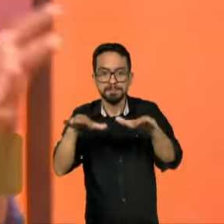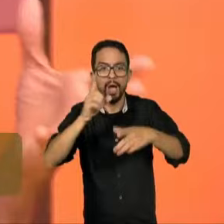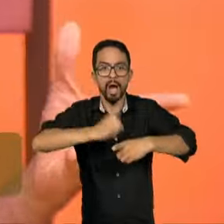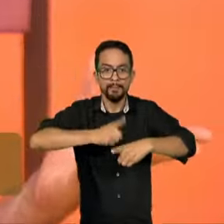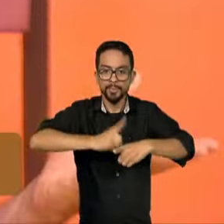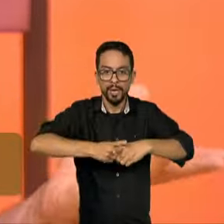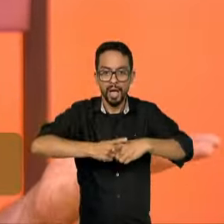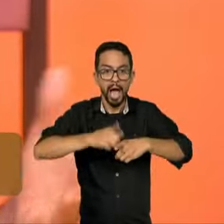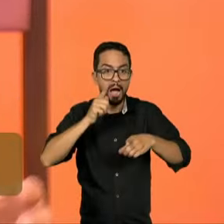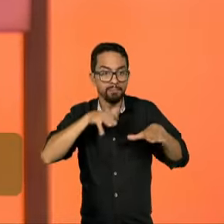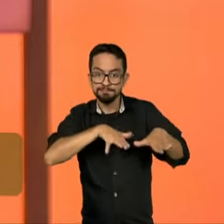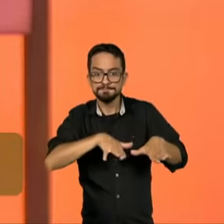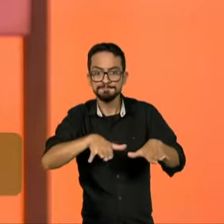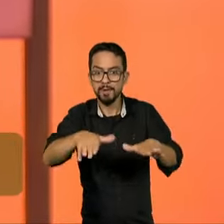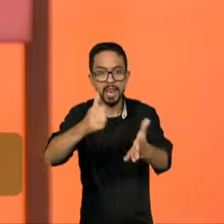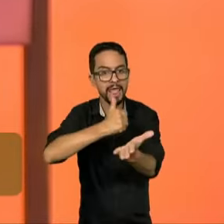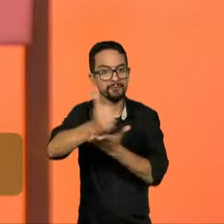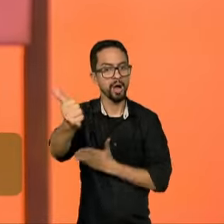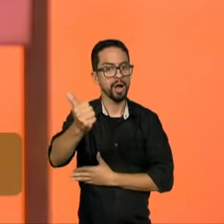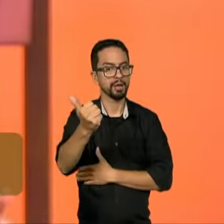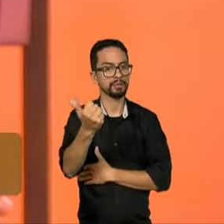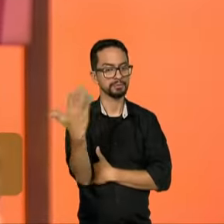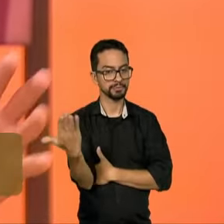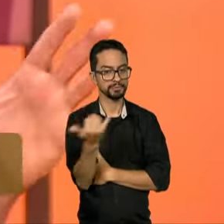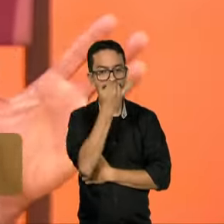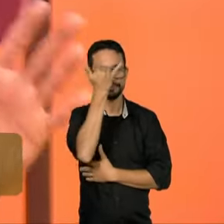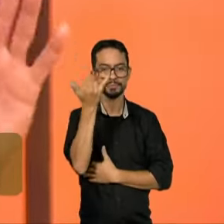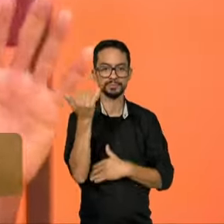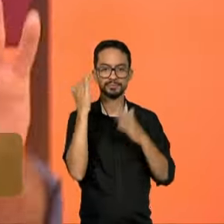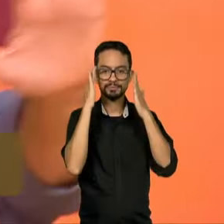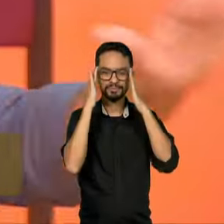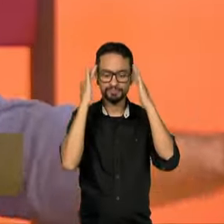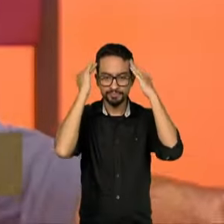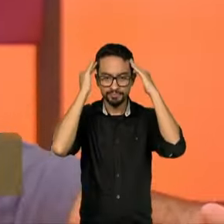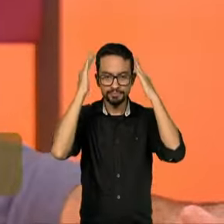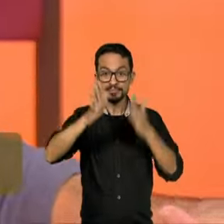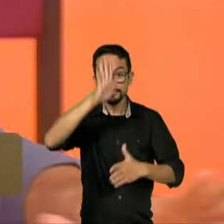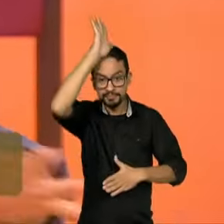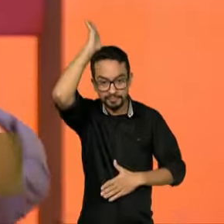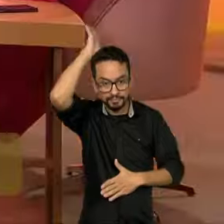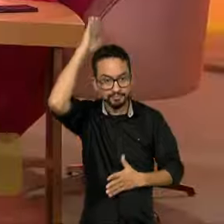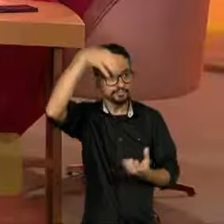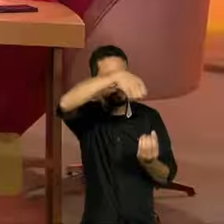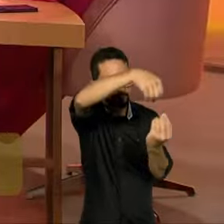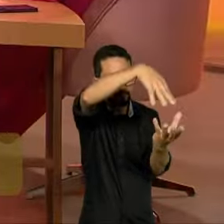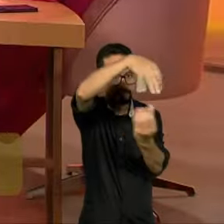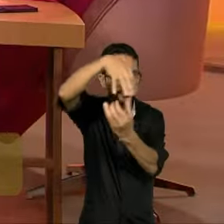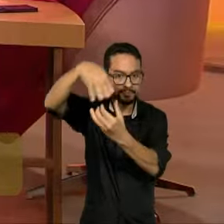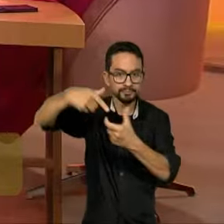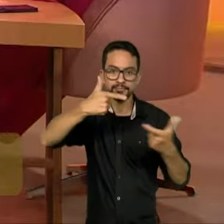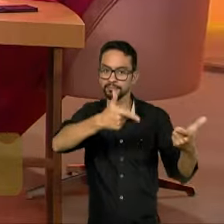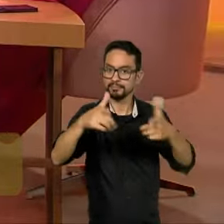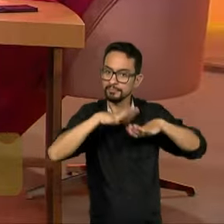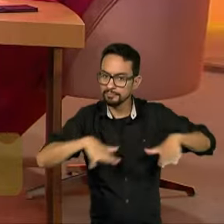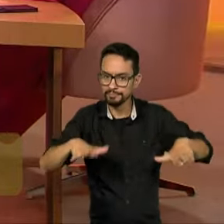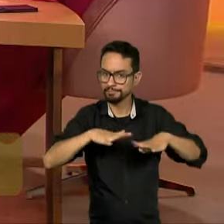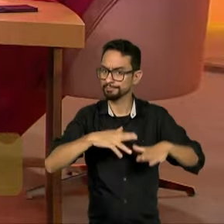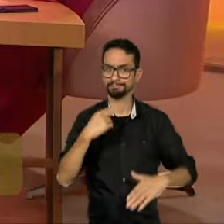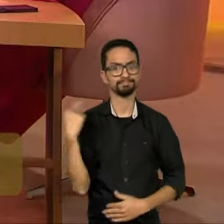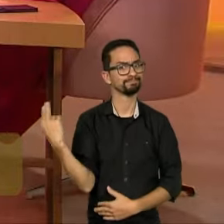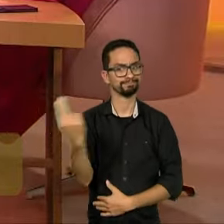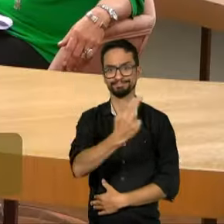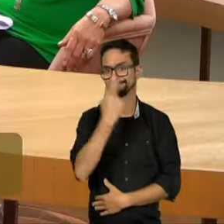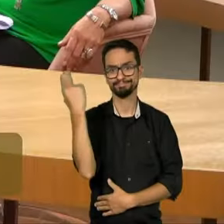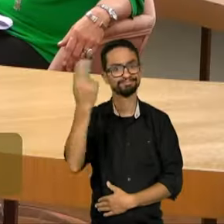porque a água arrastou a ambulância. Então, o bombeiro, ele não vai estar onipresente em todos os lugares numa grande tragédia, claro, ele